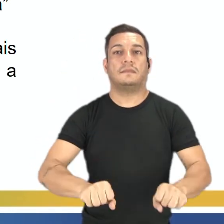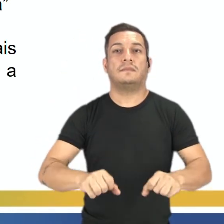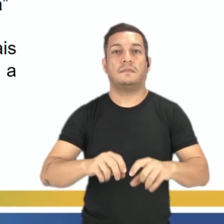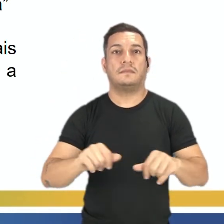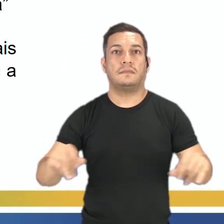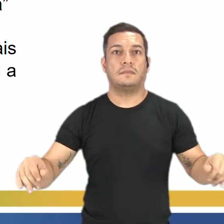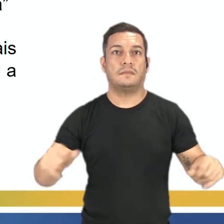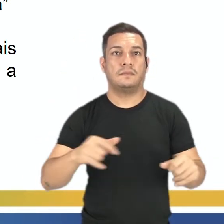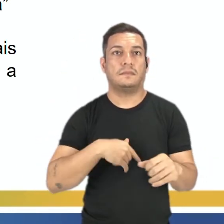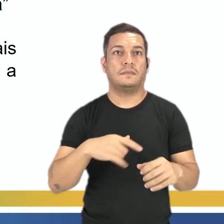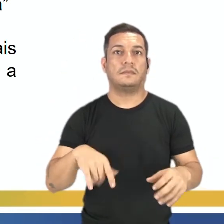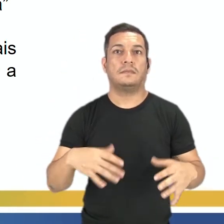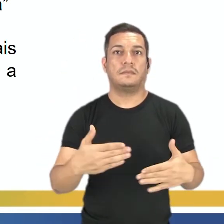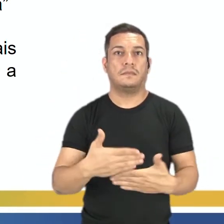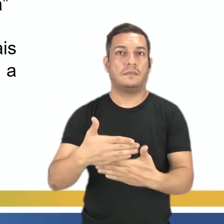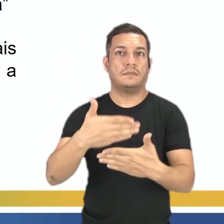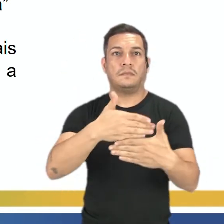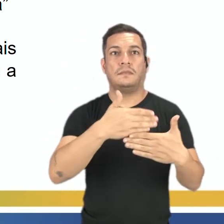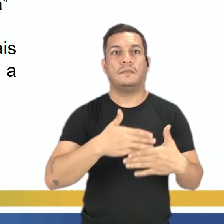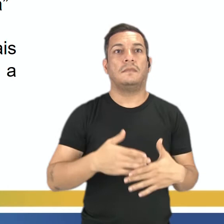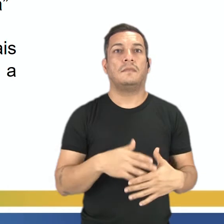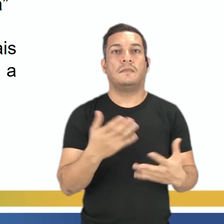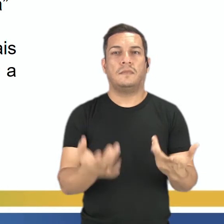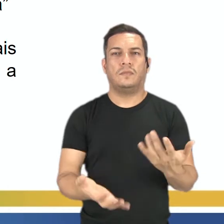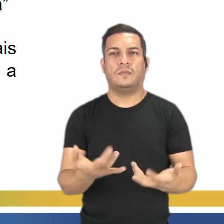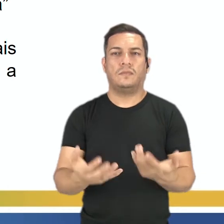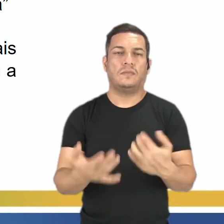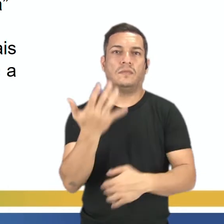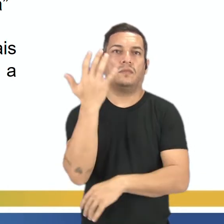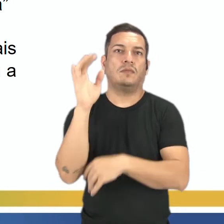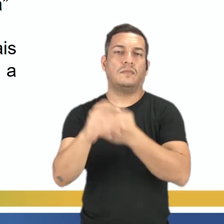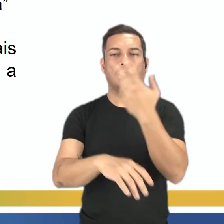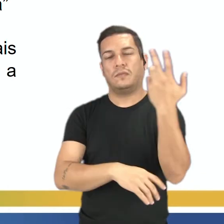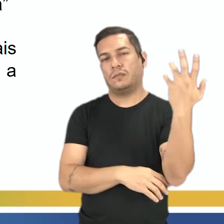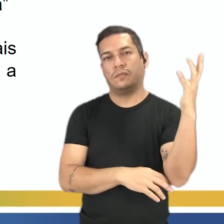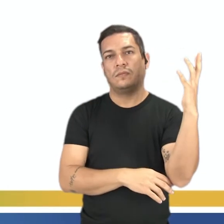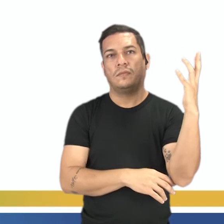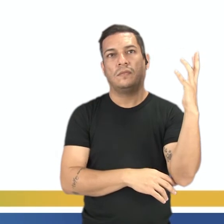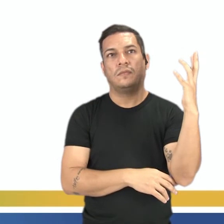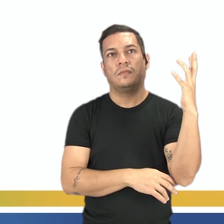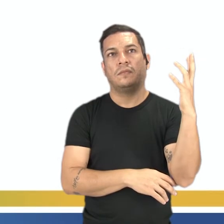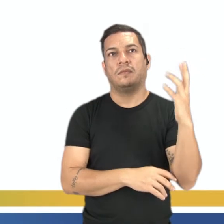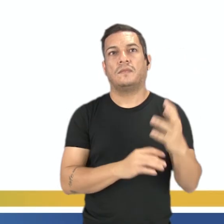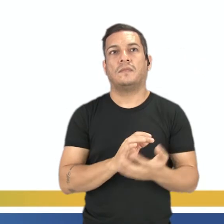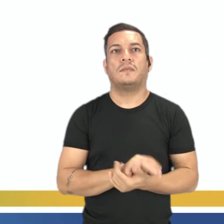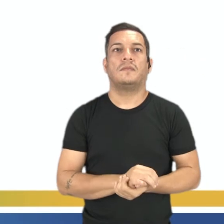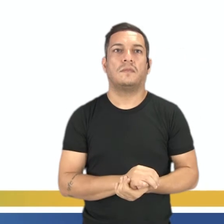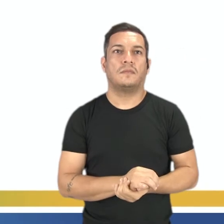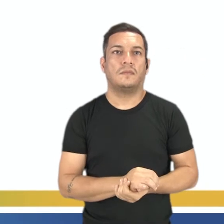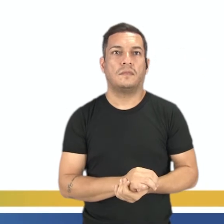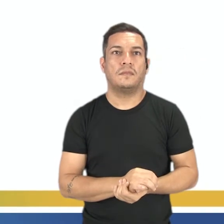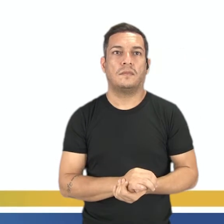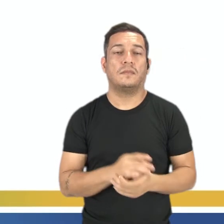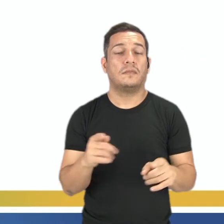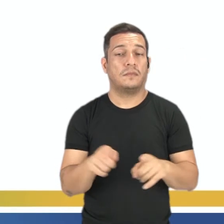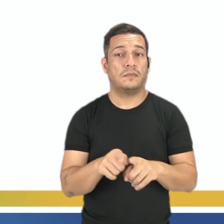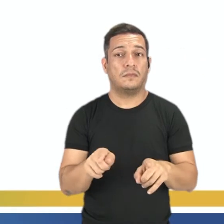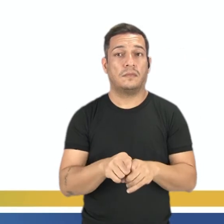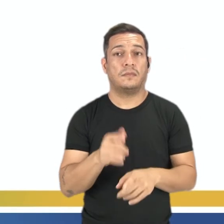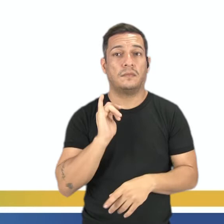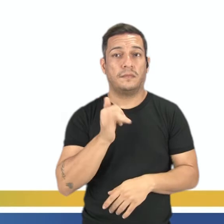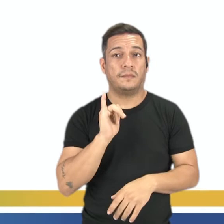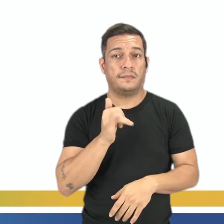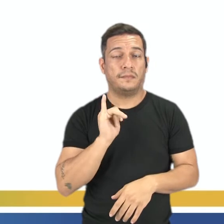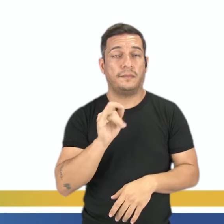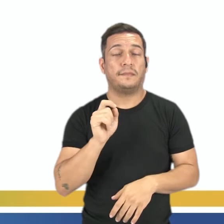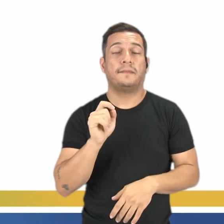o cercamento e a queima das áreas extensas da floresta. Então é as falas desse André Luiz, esse cacique, que ele fala. Além disso, como eu